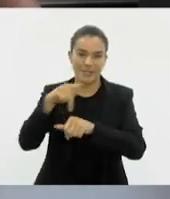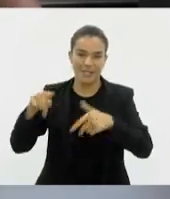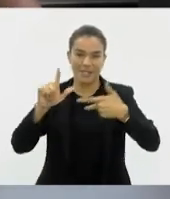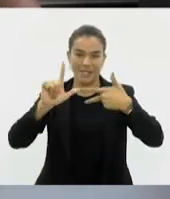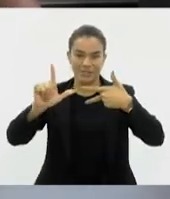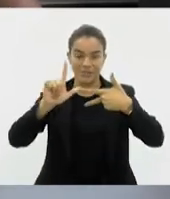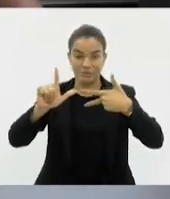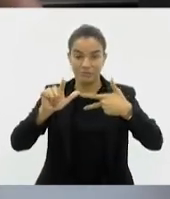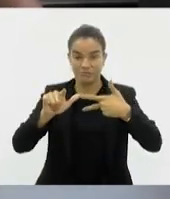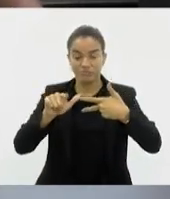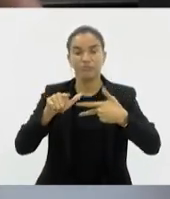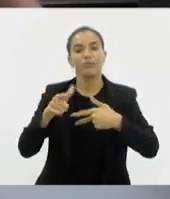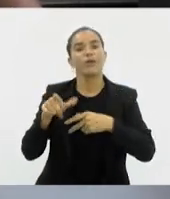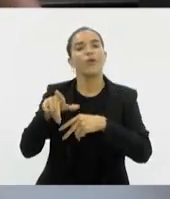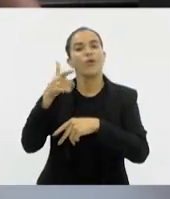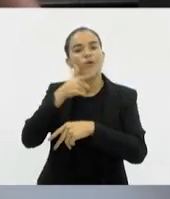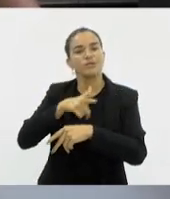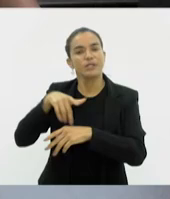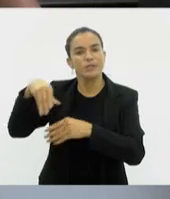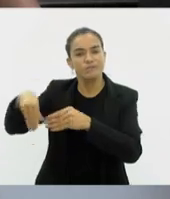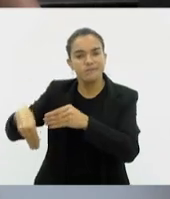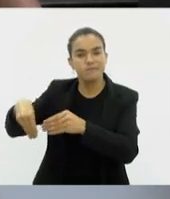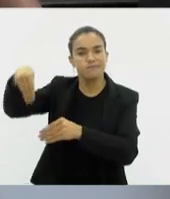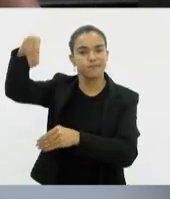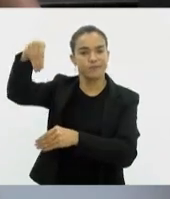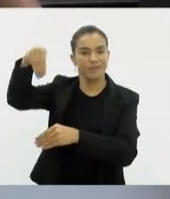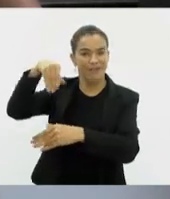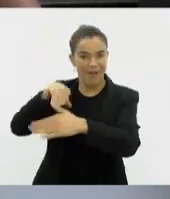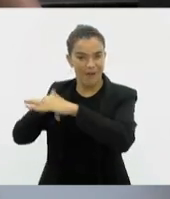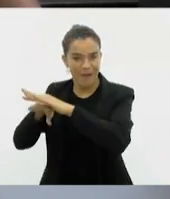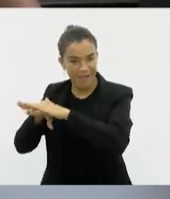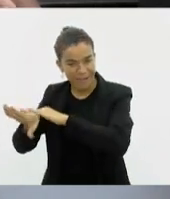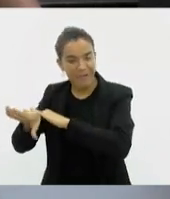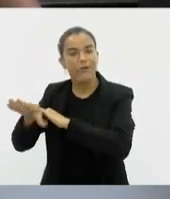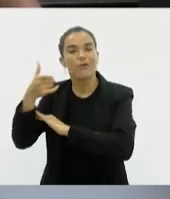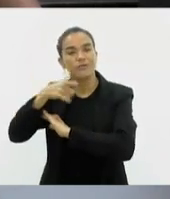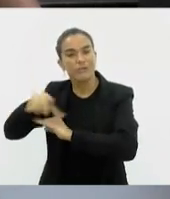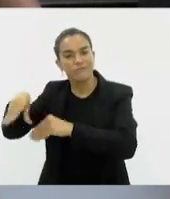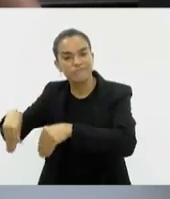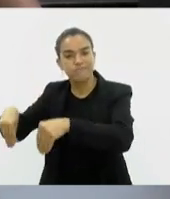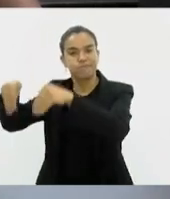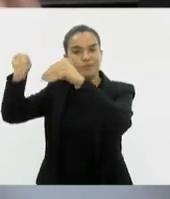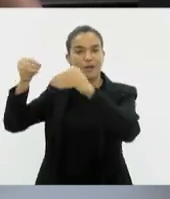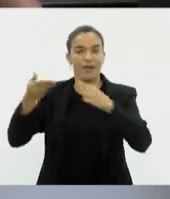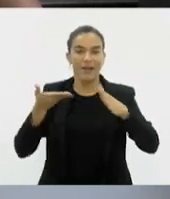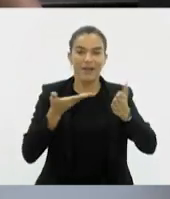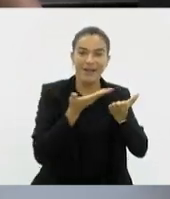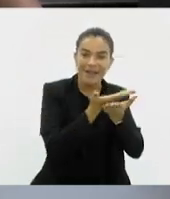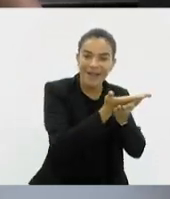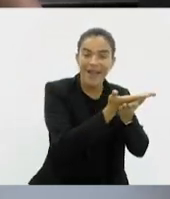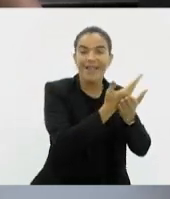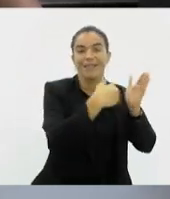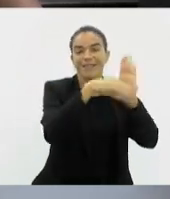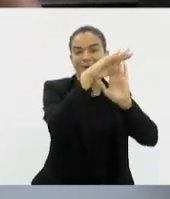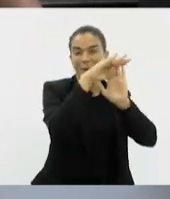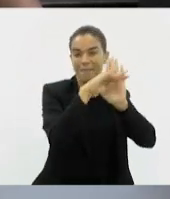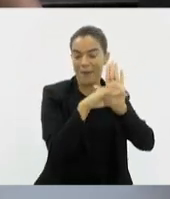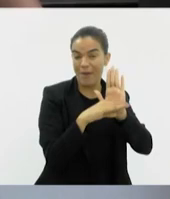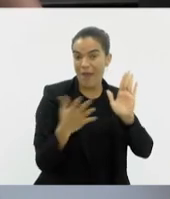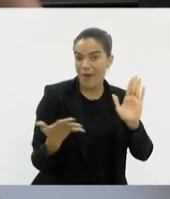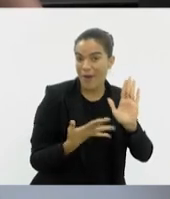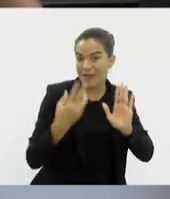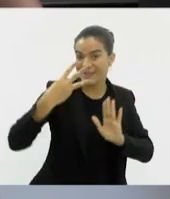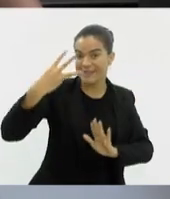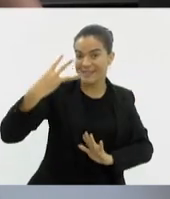Desarquivei dias após, né, depois foi aparecer, entrou de novo na pauta, pela terceira